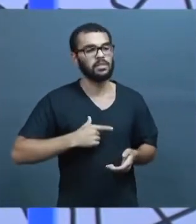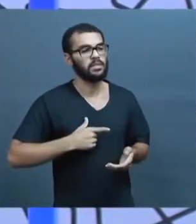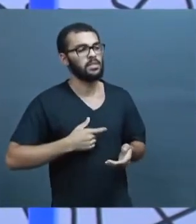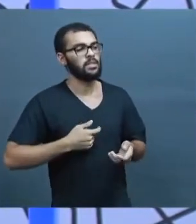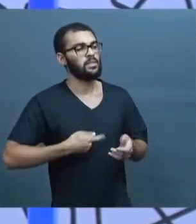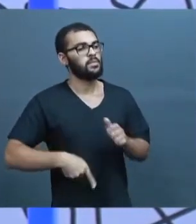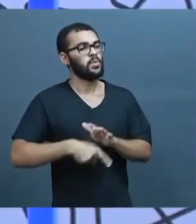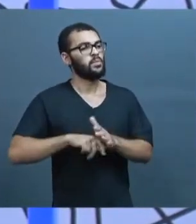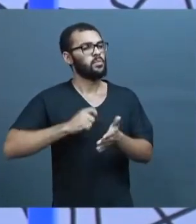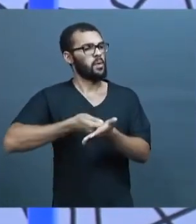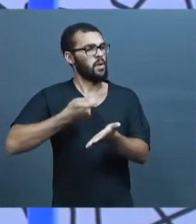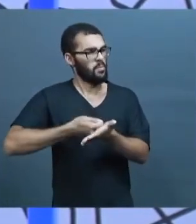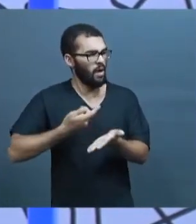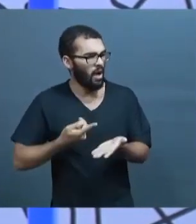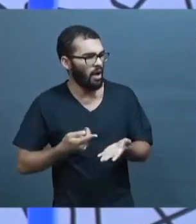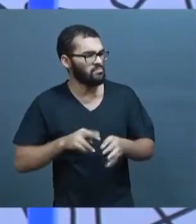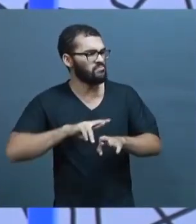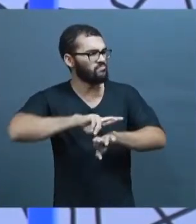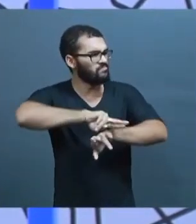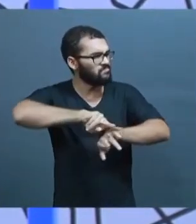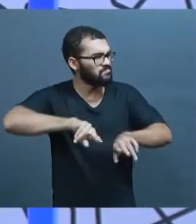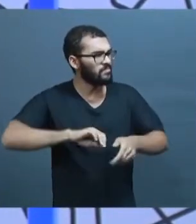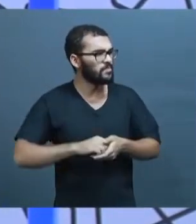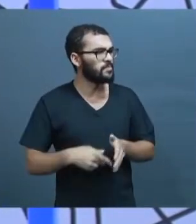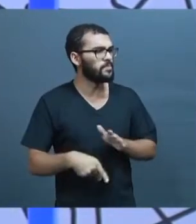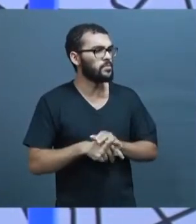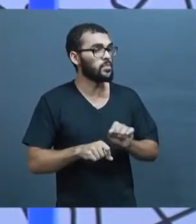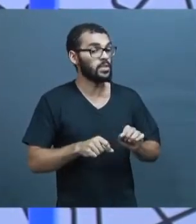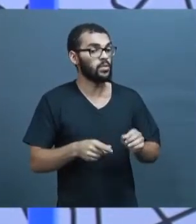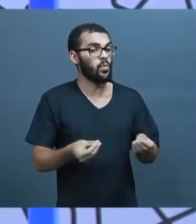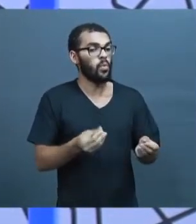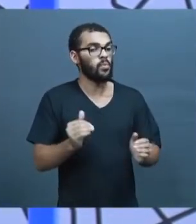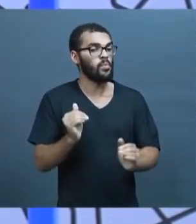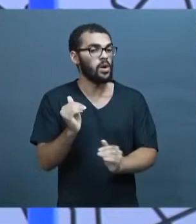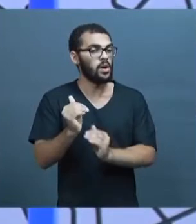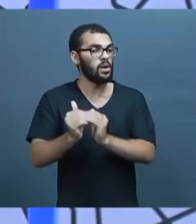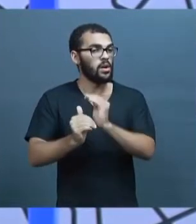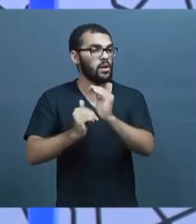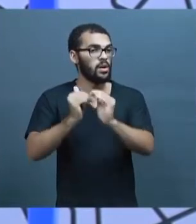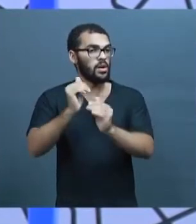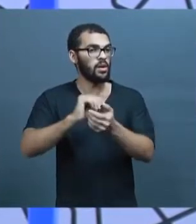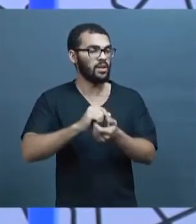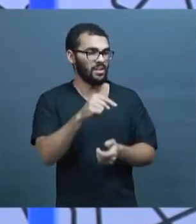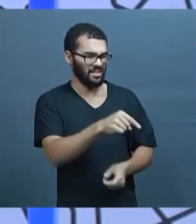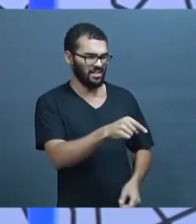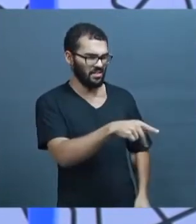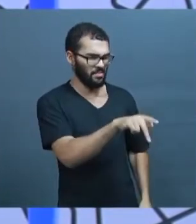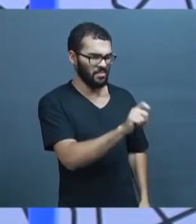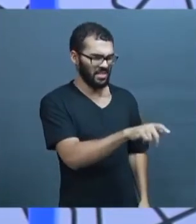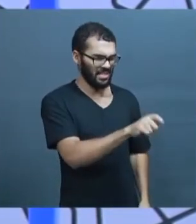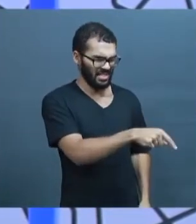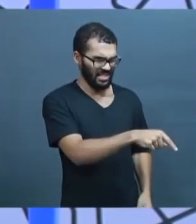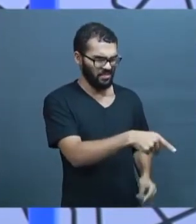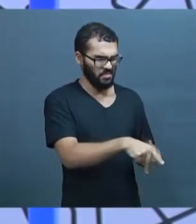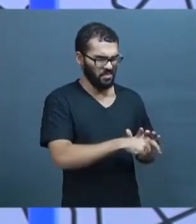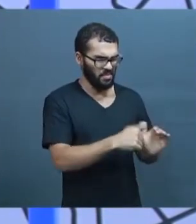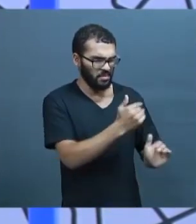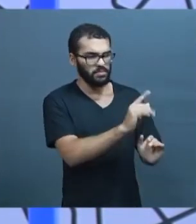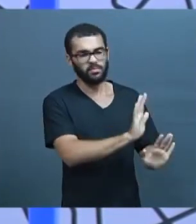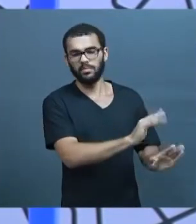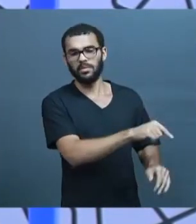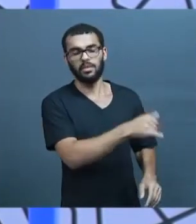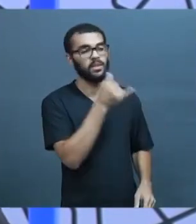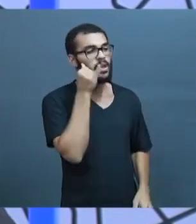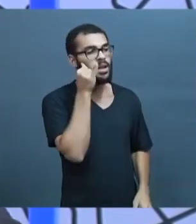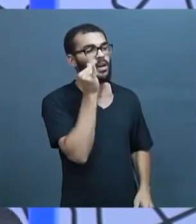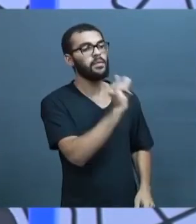Tributário. Serem isso tudo é agenda de crescimento. Previdência não é para gerar crescimento. Previdência é para evitar